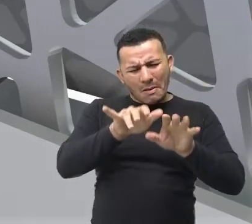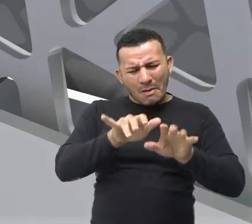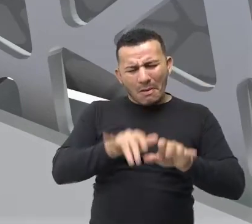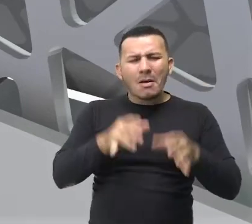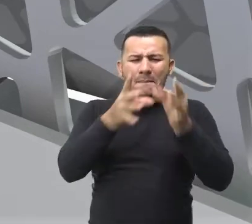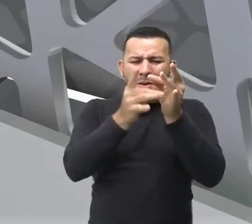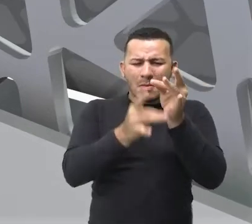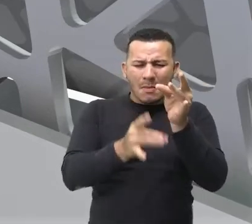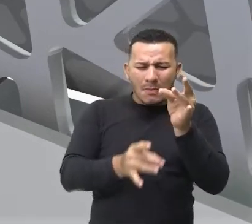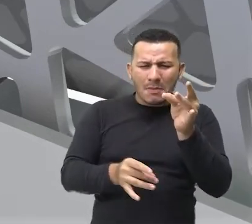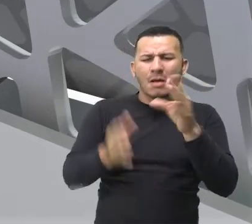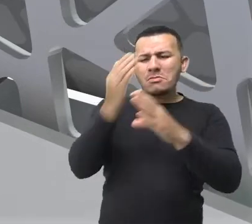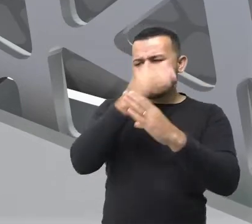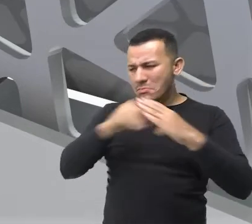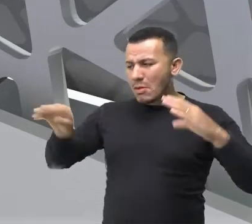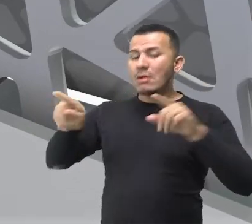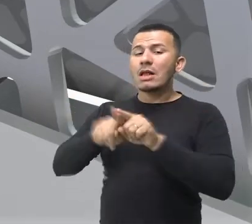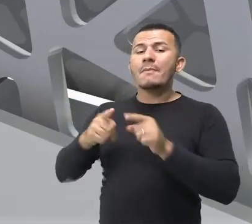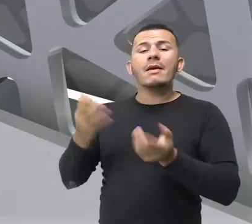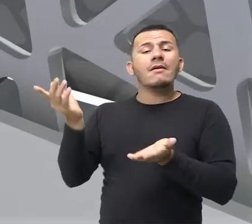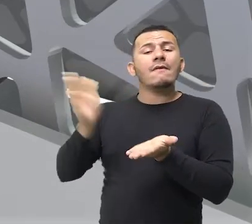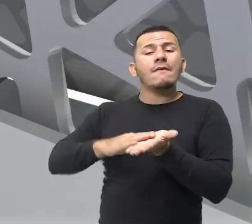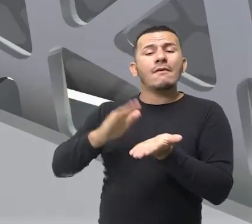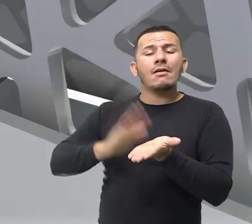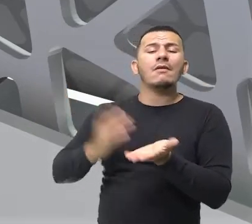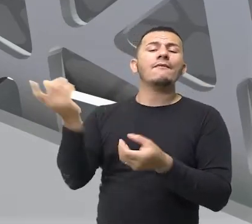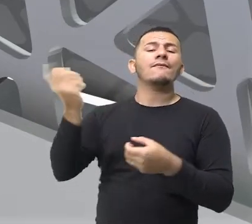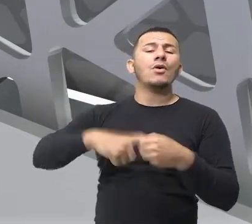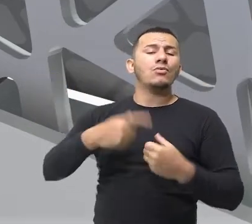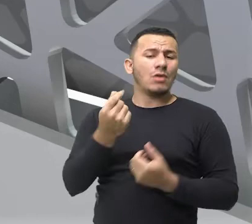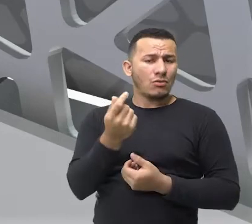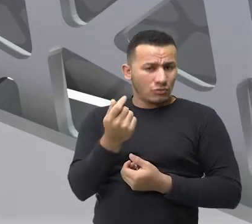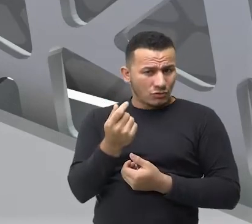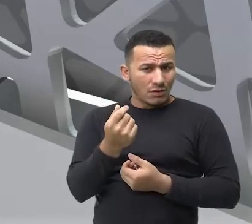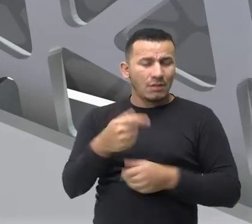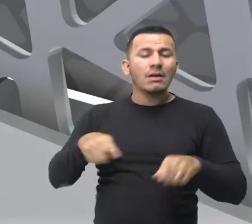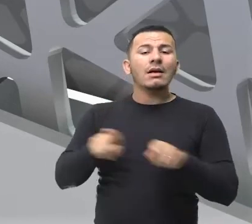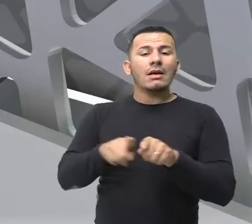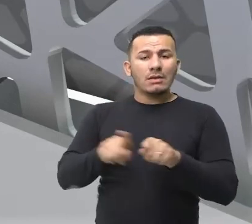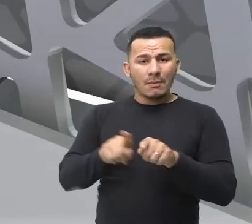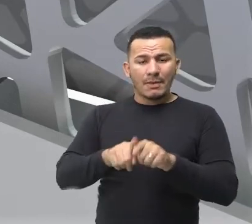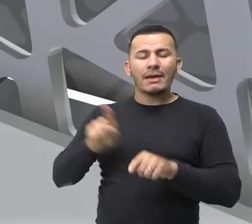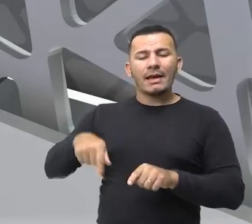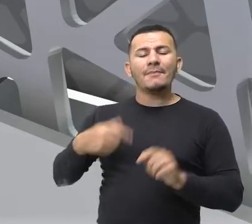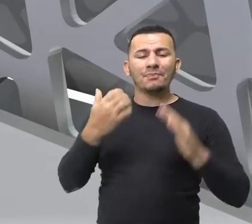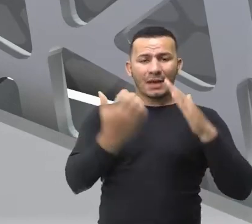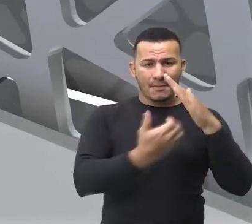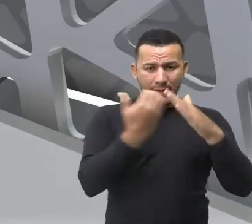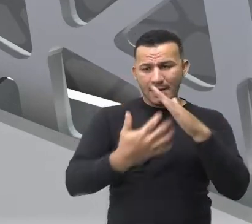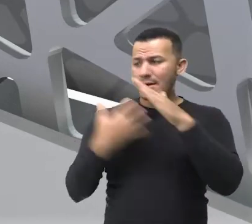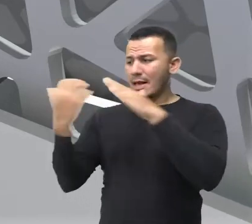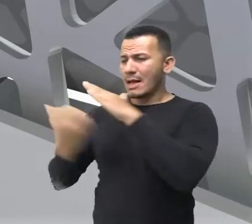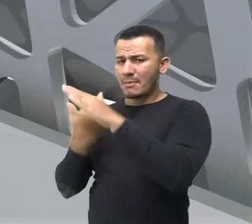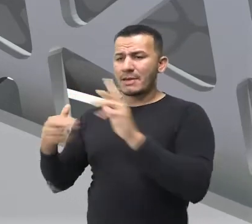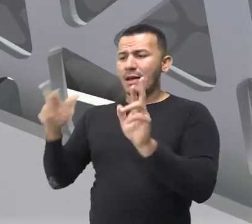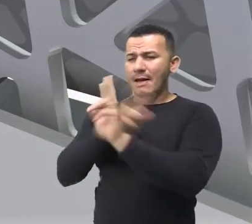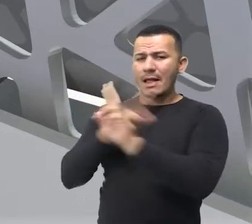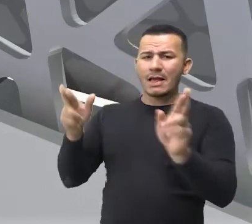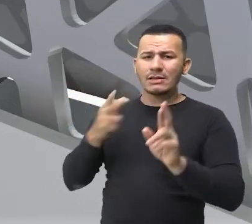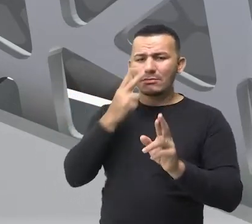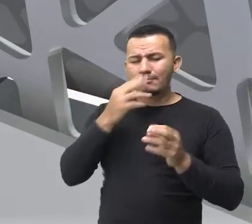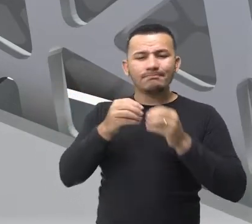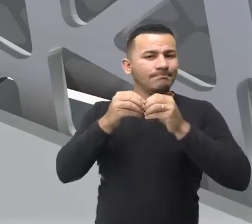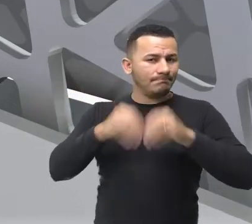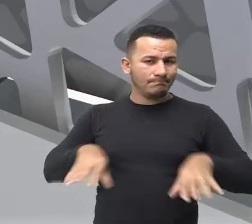E ainda dizem imagem que vão pedir o dinheiro de volta e que também a relação entre as empresas ficou